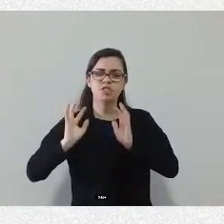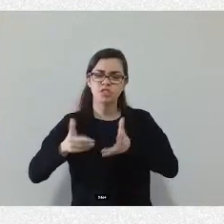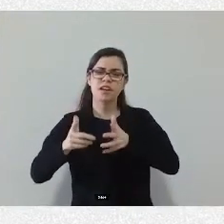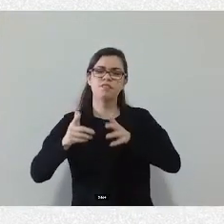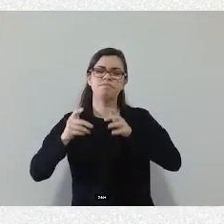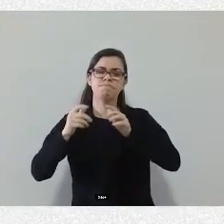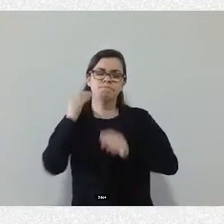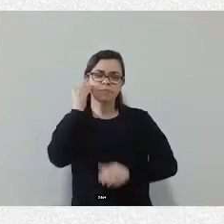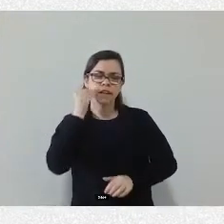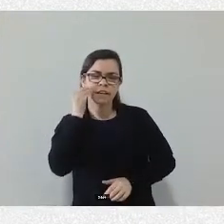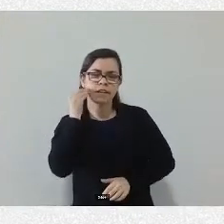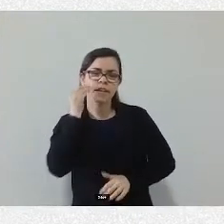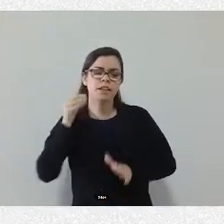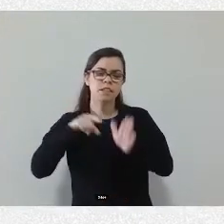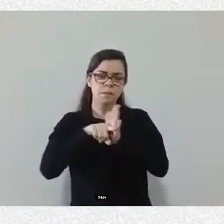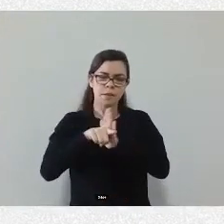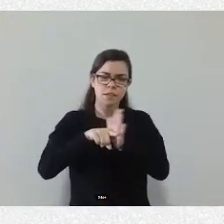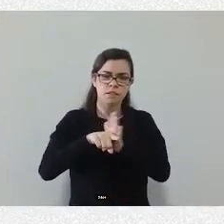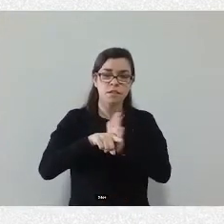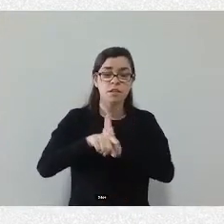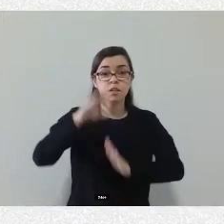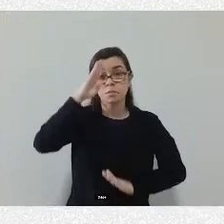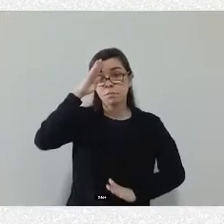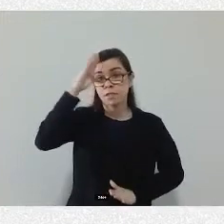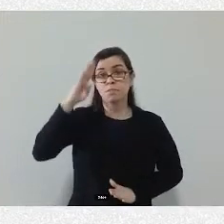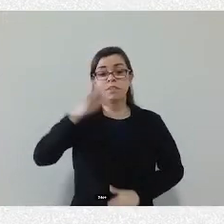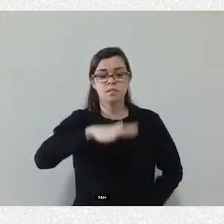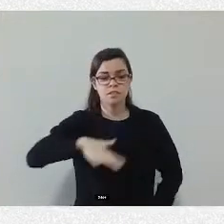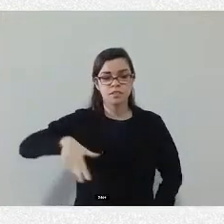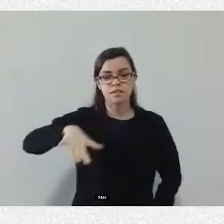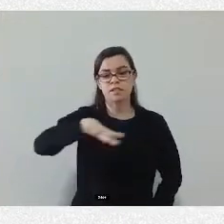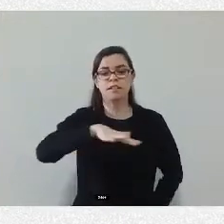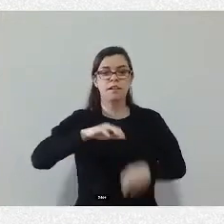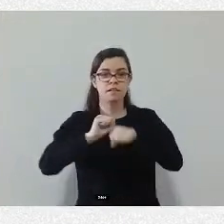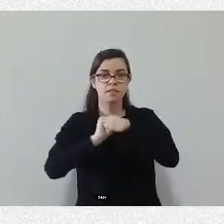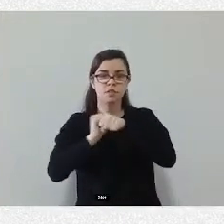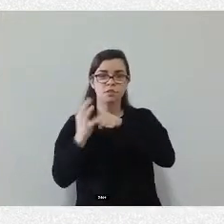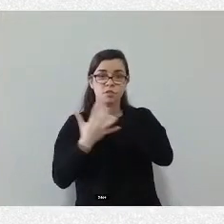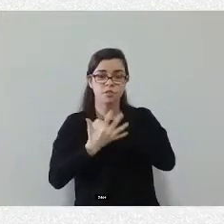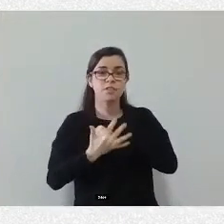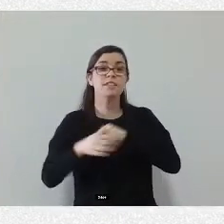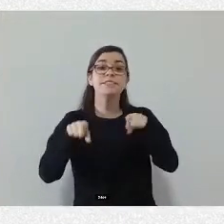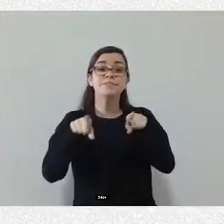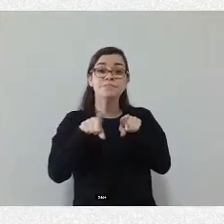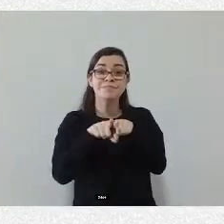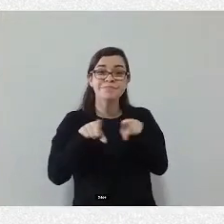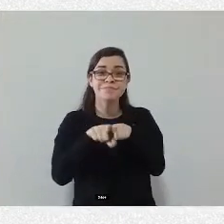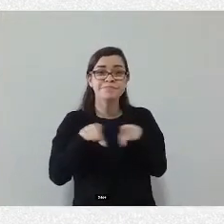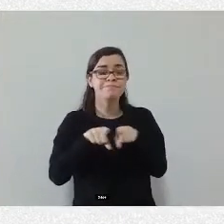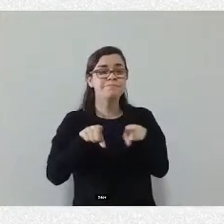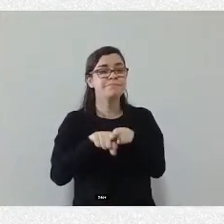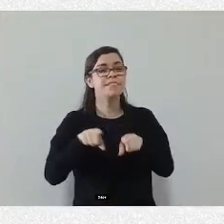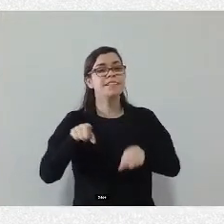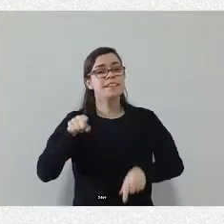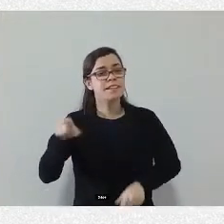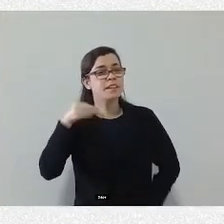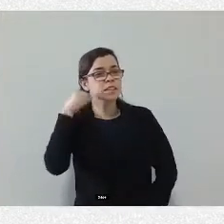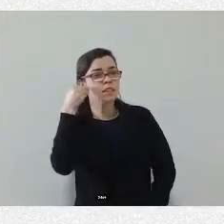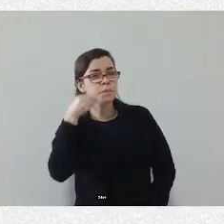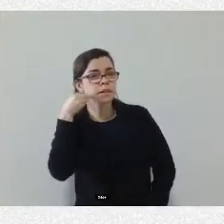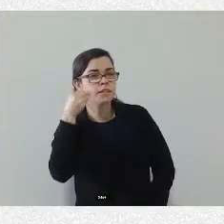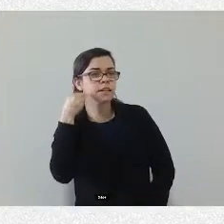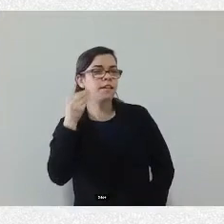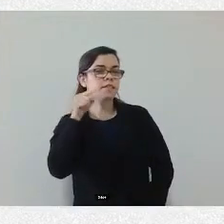voltadas para a pandemia da Covid, e obviamente a robusta e inquestionável experiência da